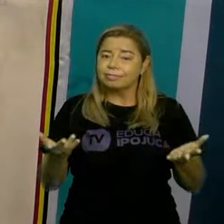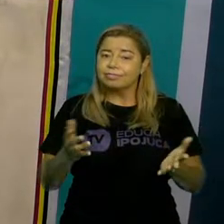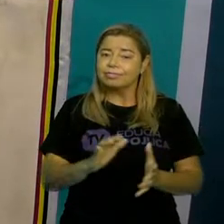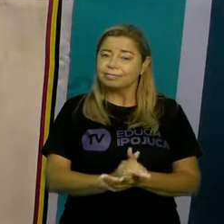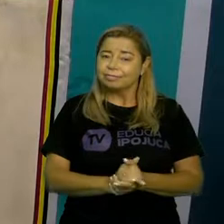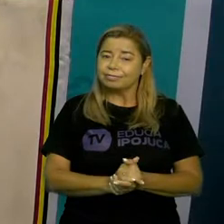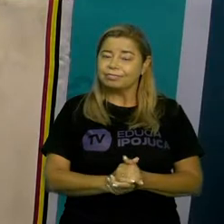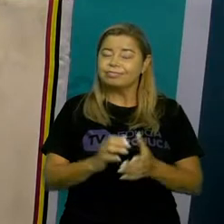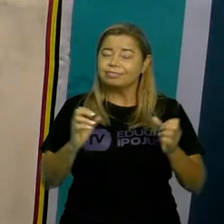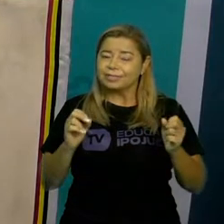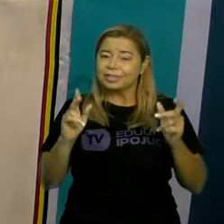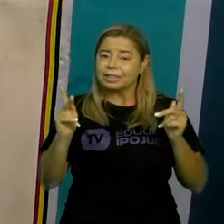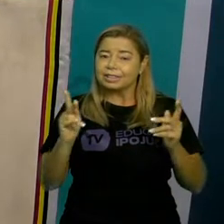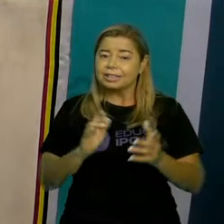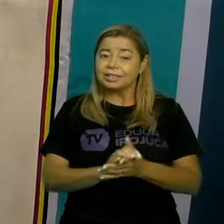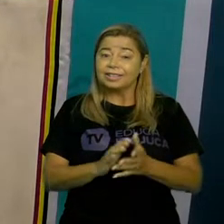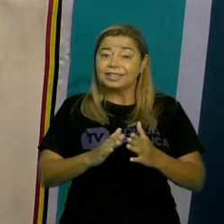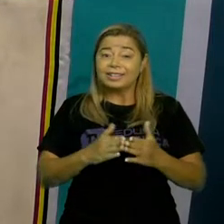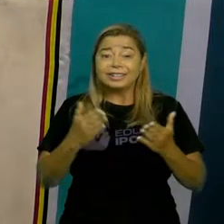para vocês